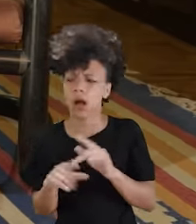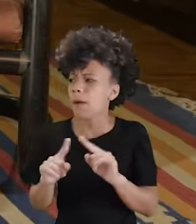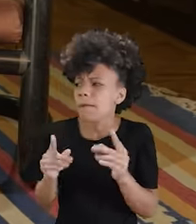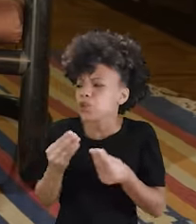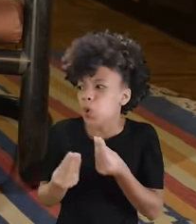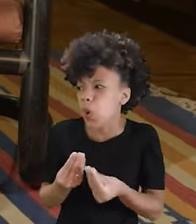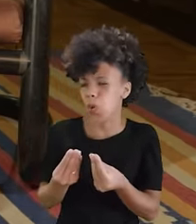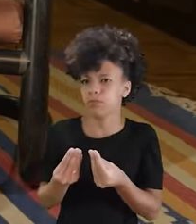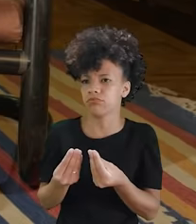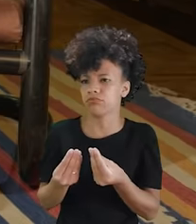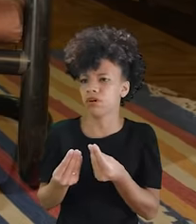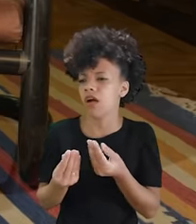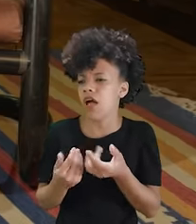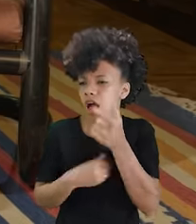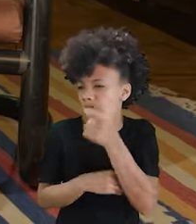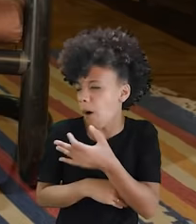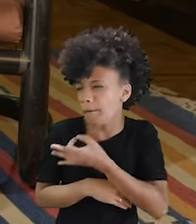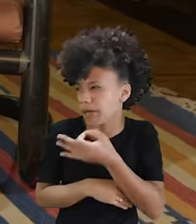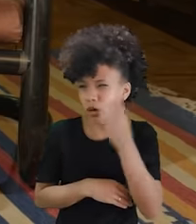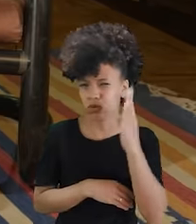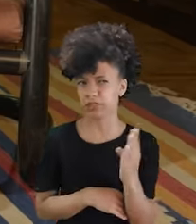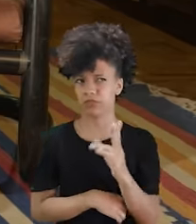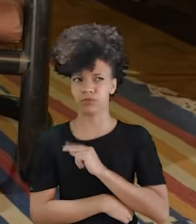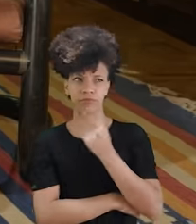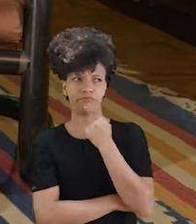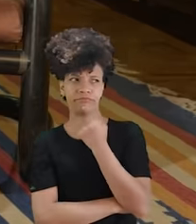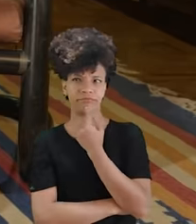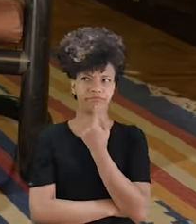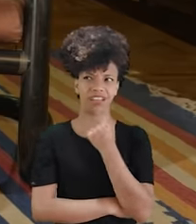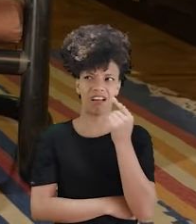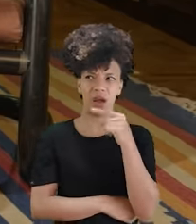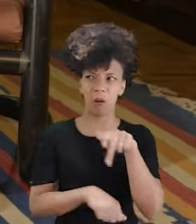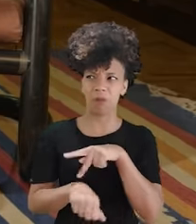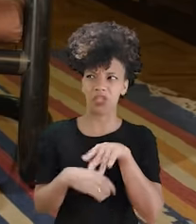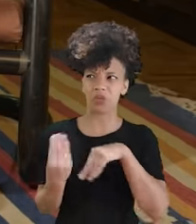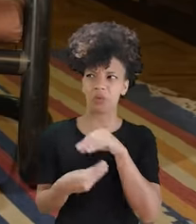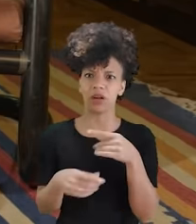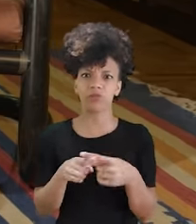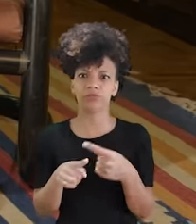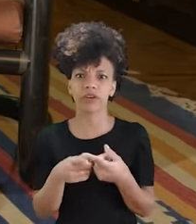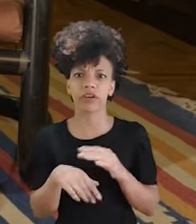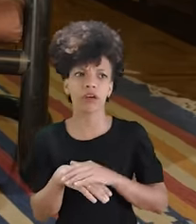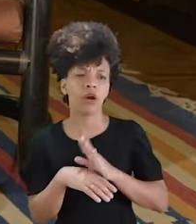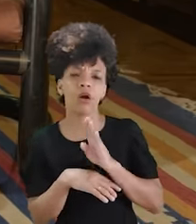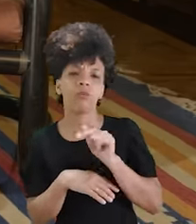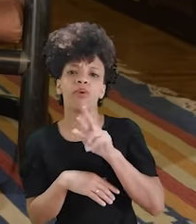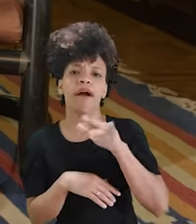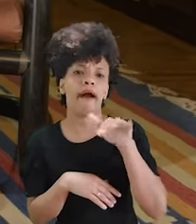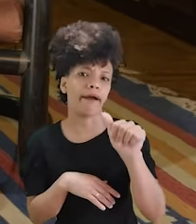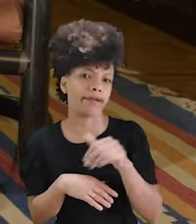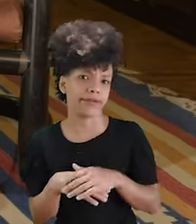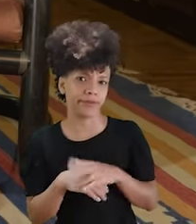como é que esses caras em relação ao Brasil como é que você ver se os cara Ficava muito humano forma de Deus tá uma bagunça porque o cara acabou de fazer